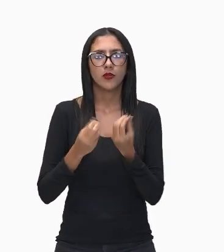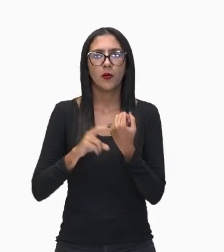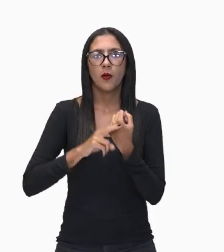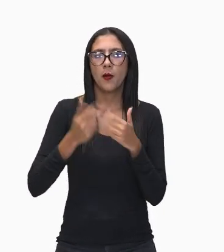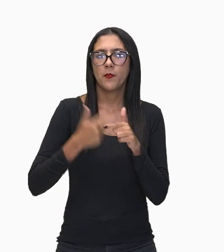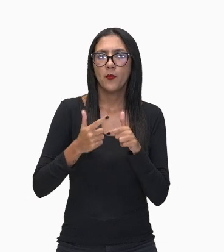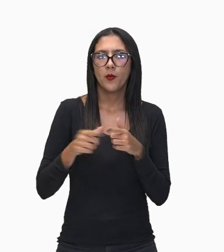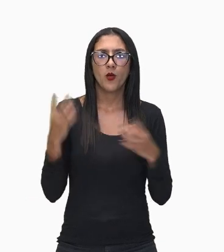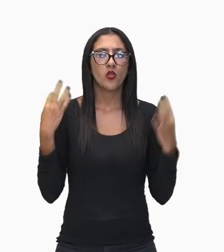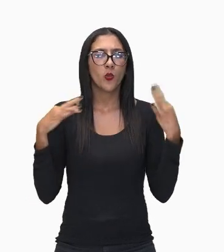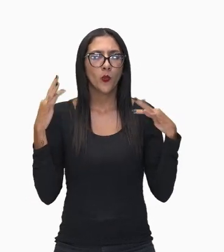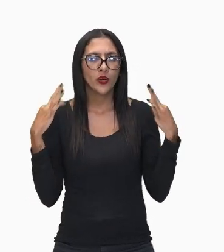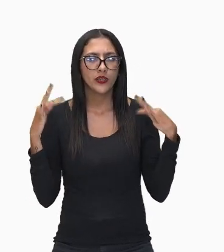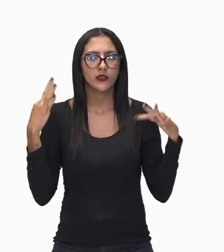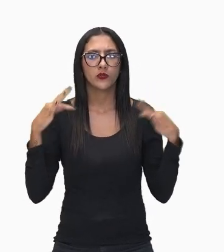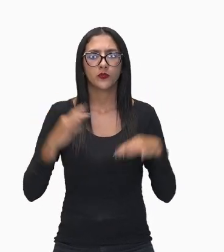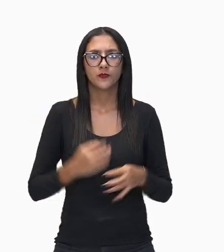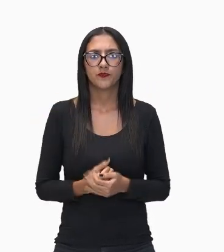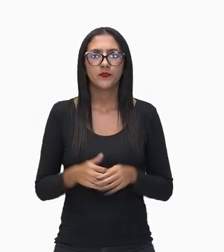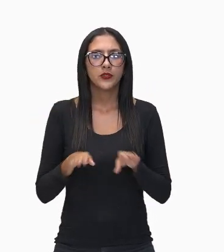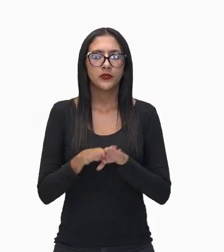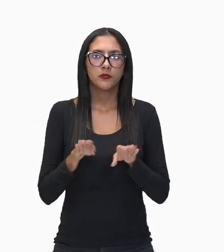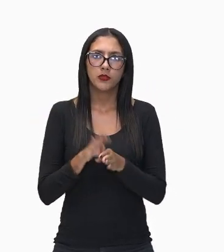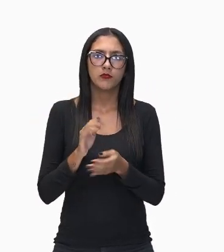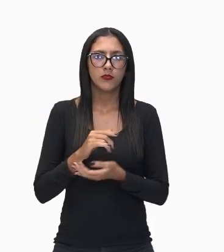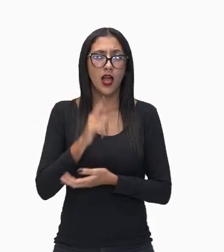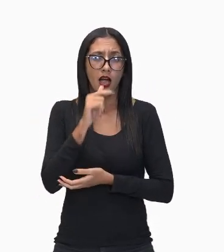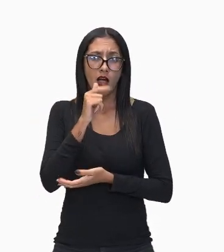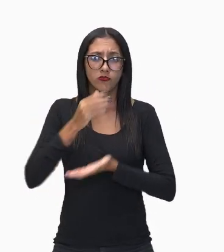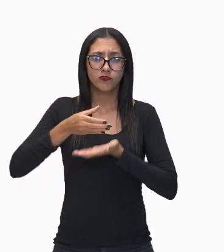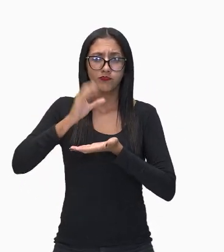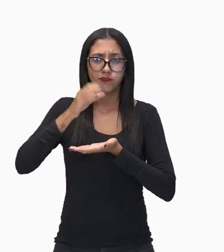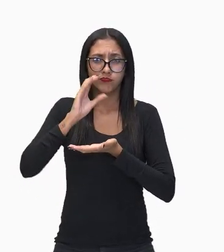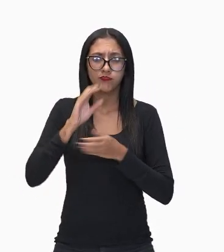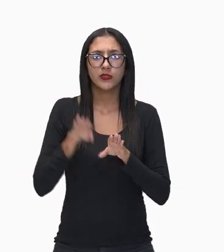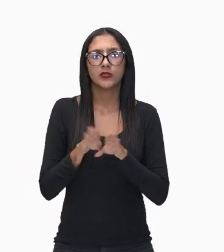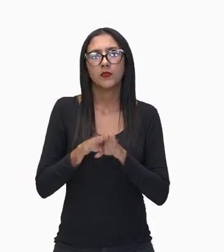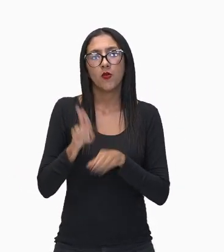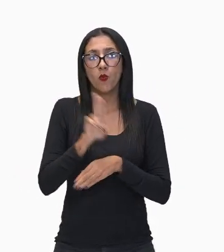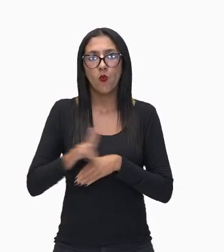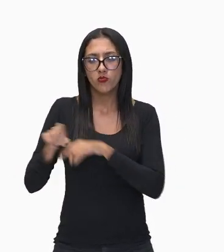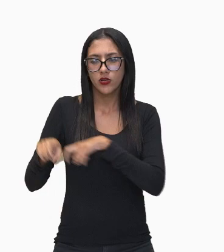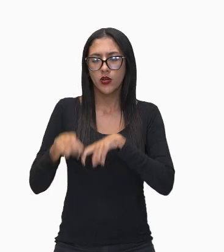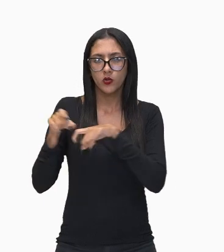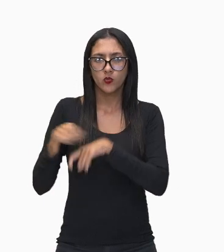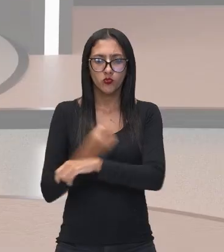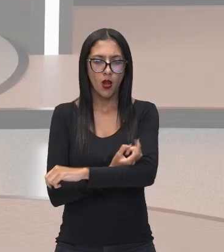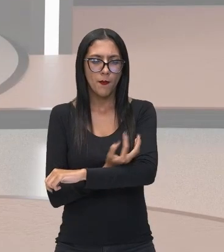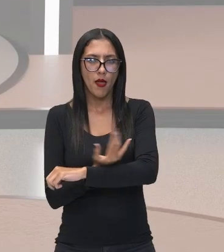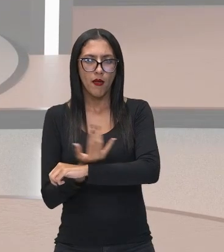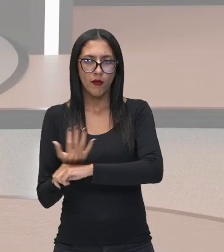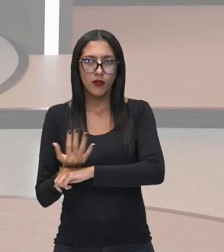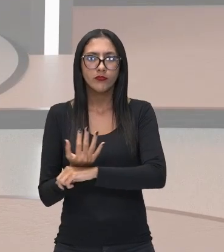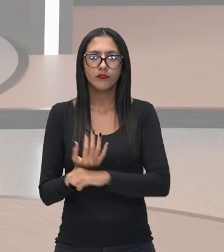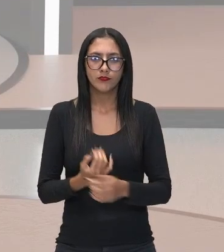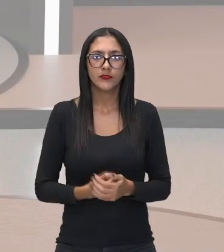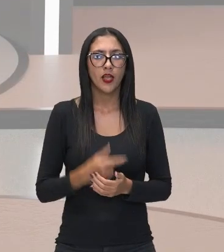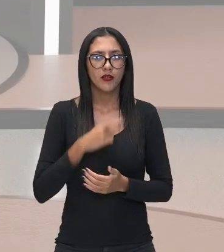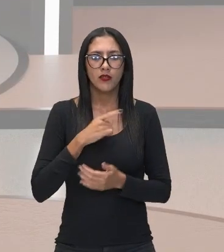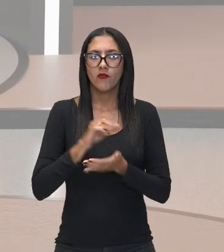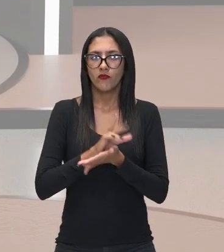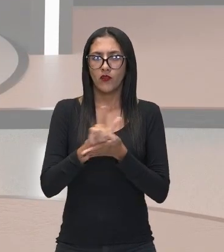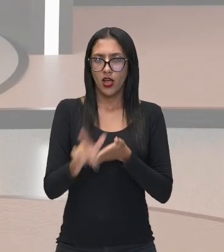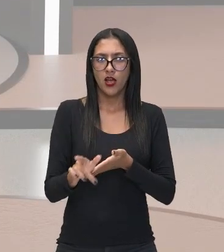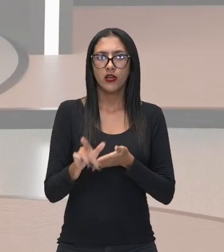a questão do consumo de água, a questão da agricultura, né, então vem trazendo aí várias